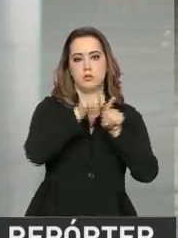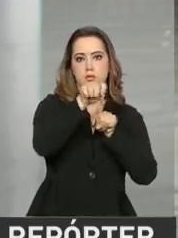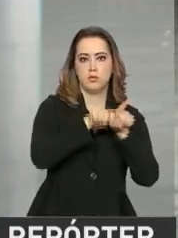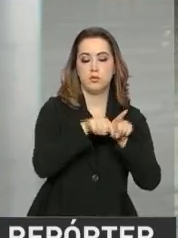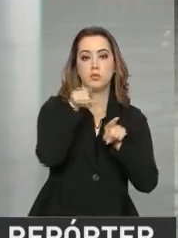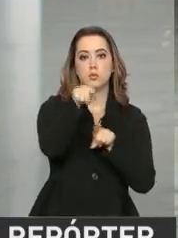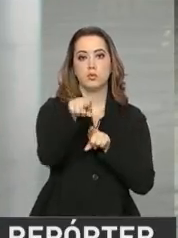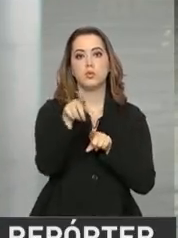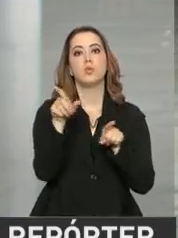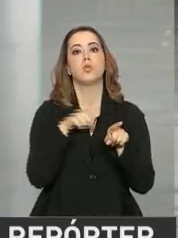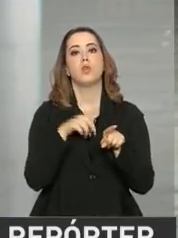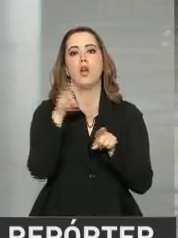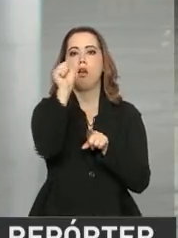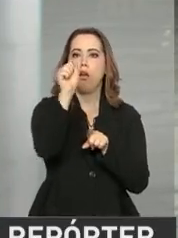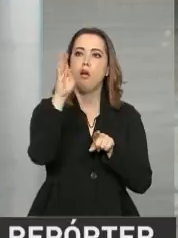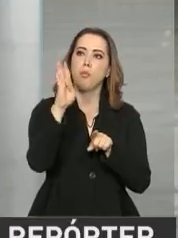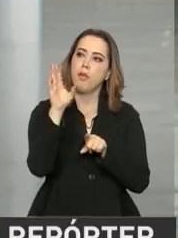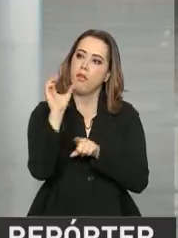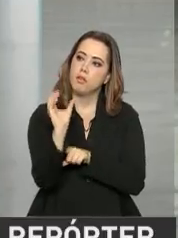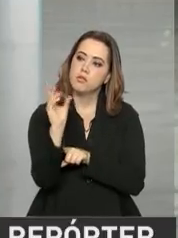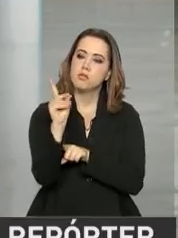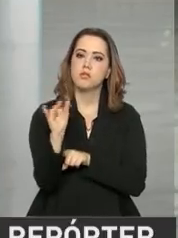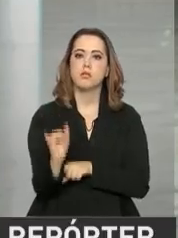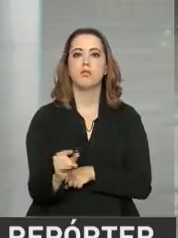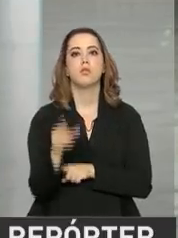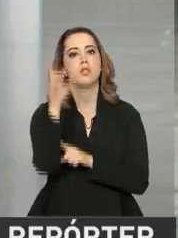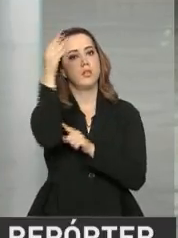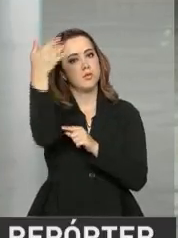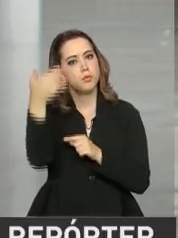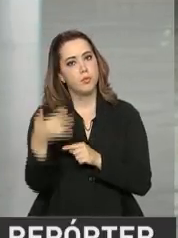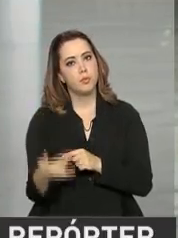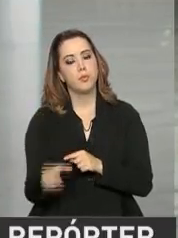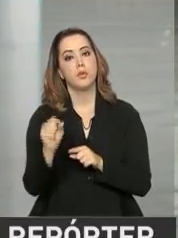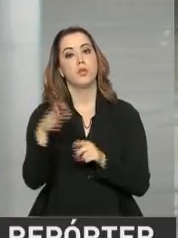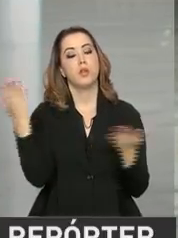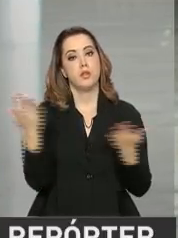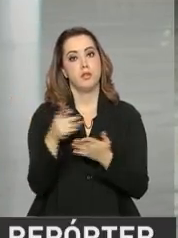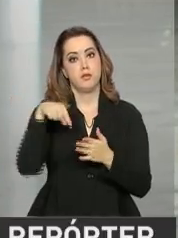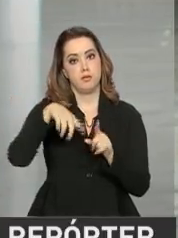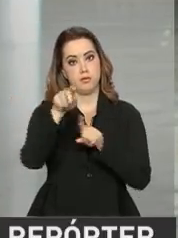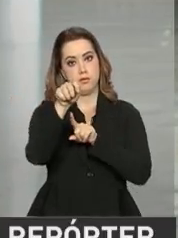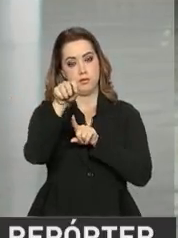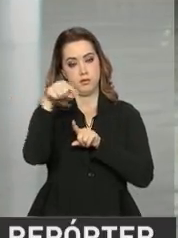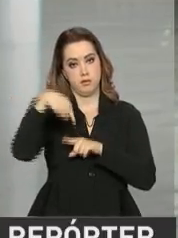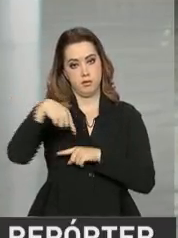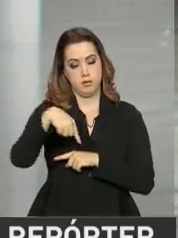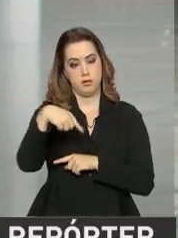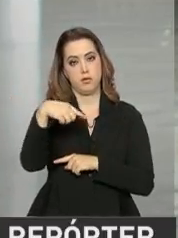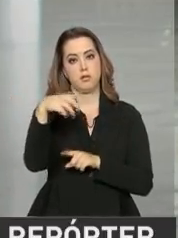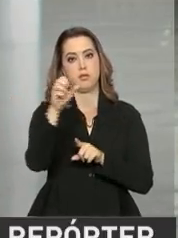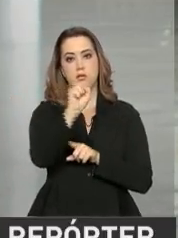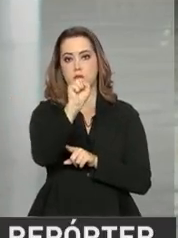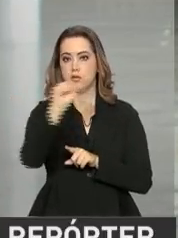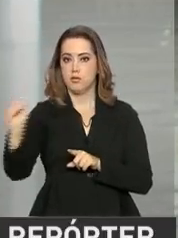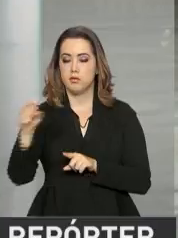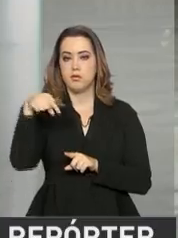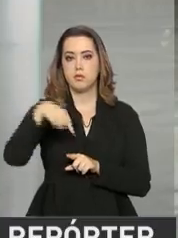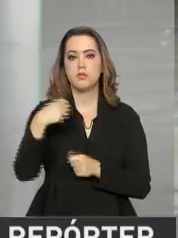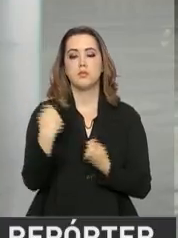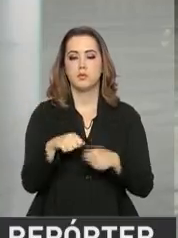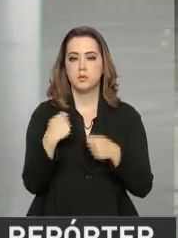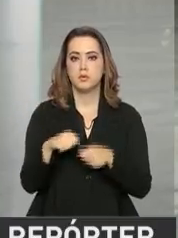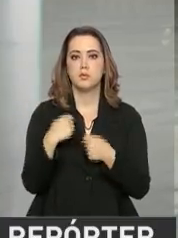alfabética deveria ser exer neste semestre pela Venezuela Já que no primeiro semestre de 2016 foi